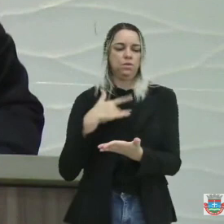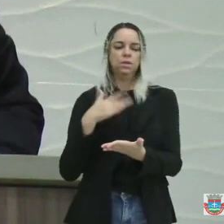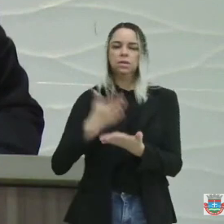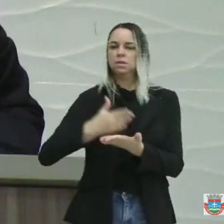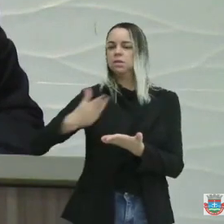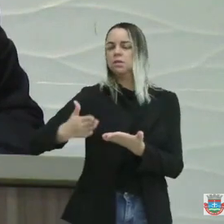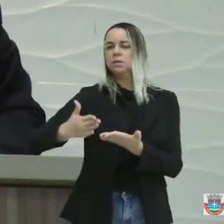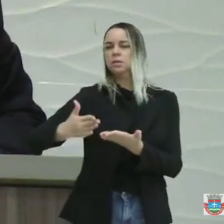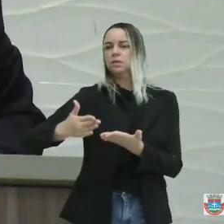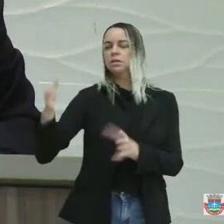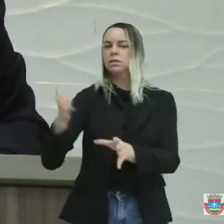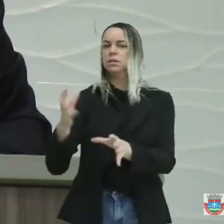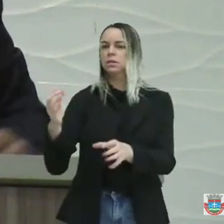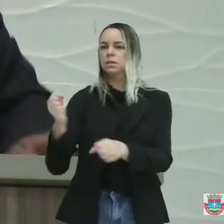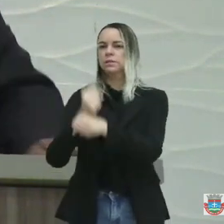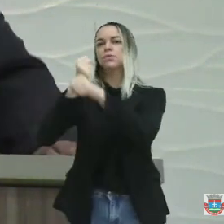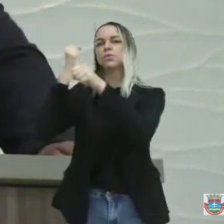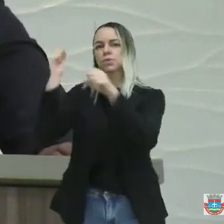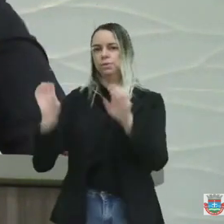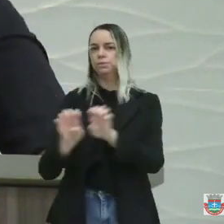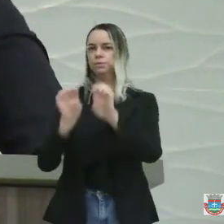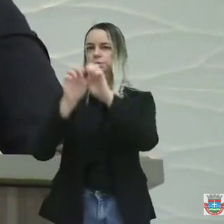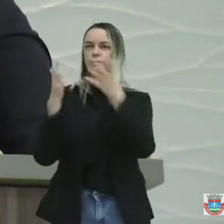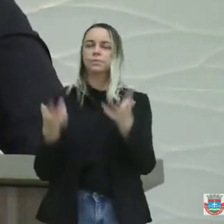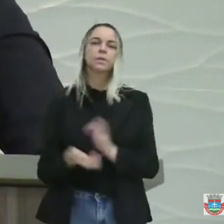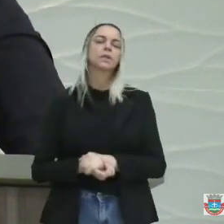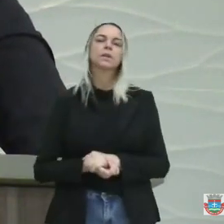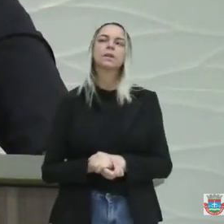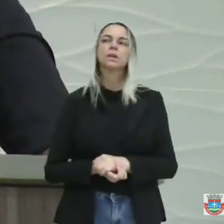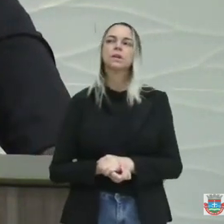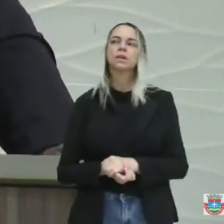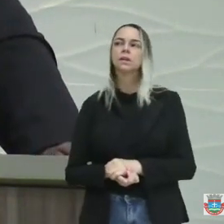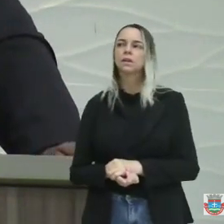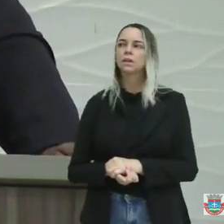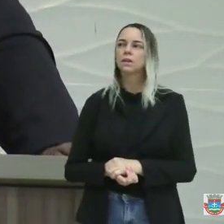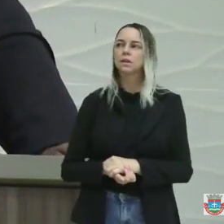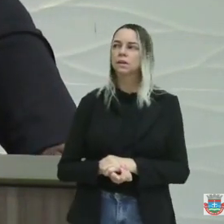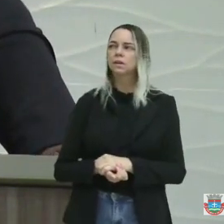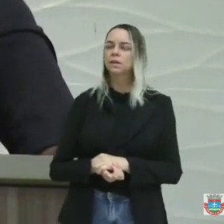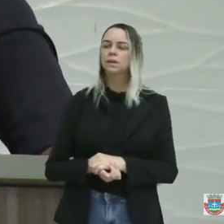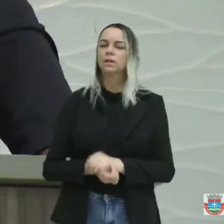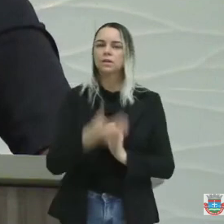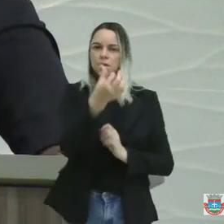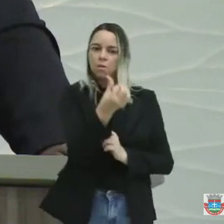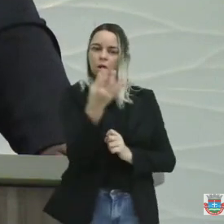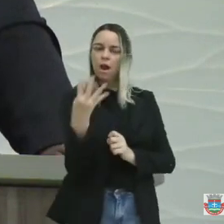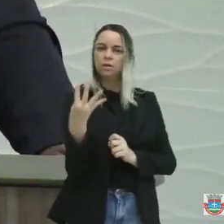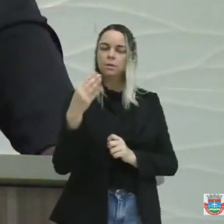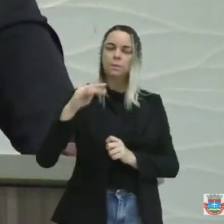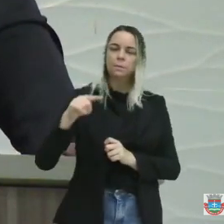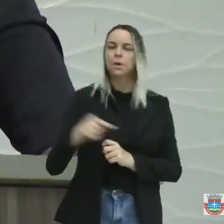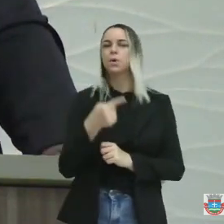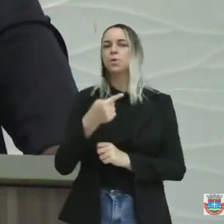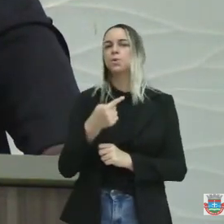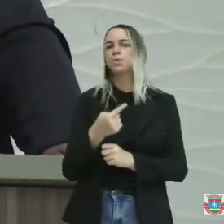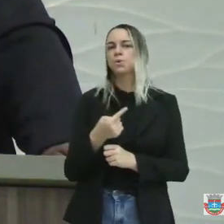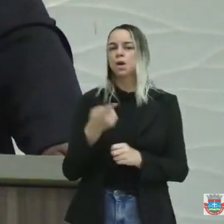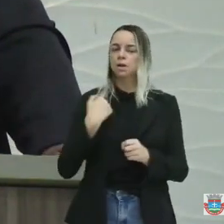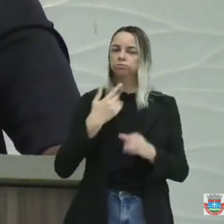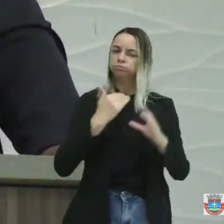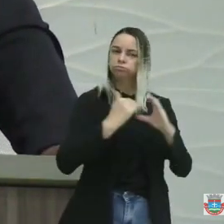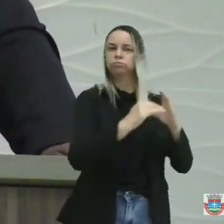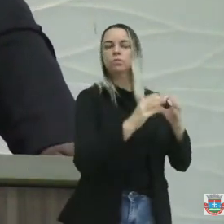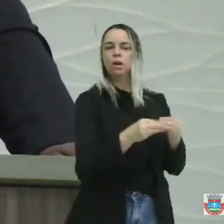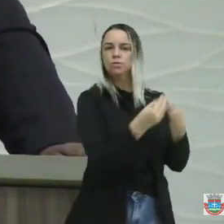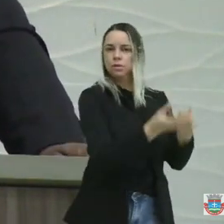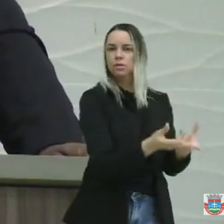Na emenda impositiva desse ano, foi 64 mil que eu destinei. O secretário pediu se podia usar